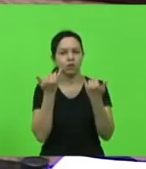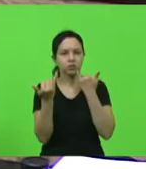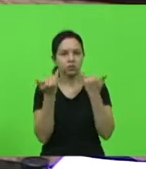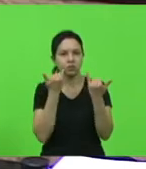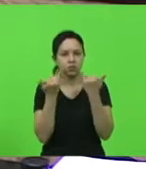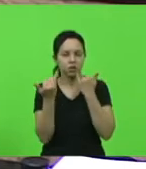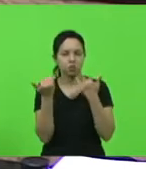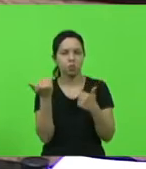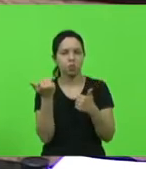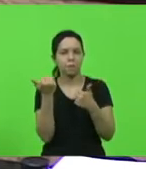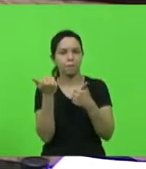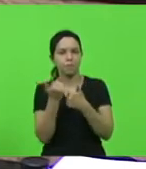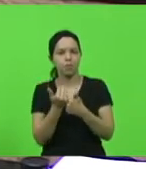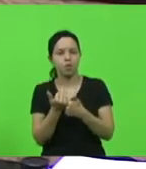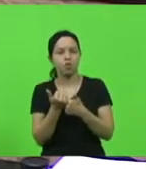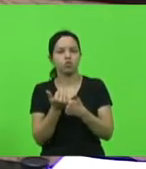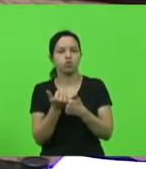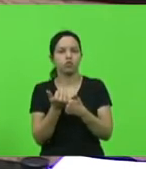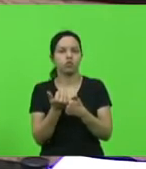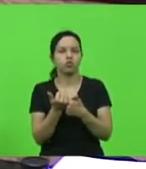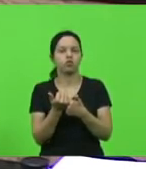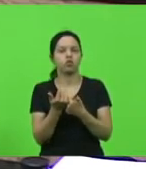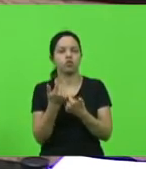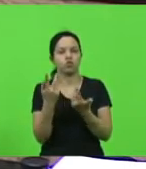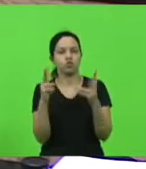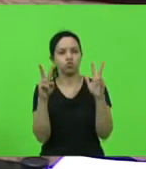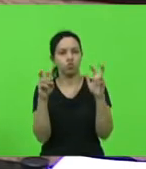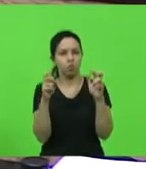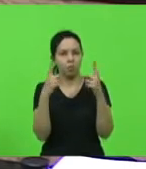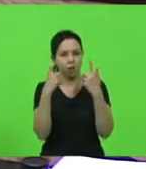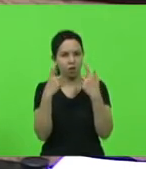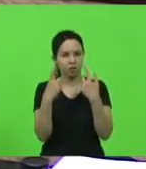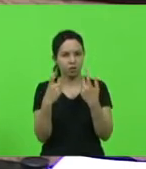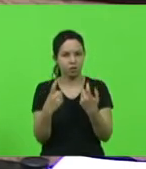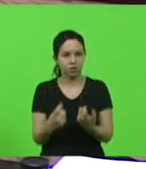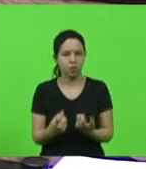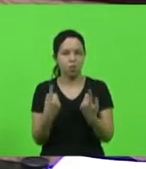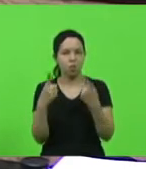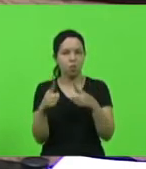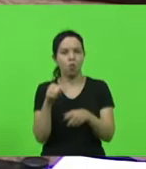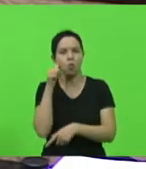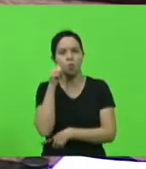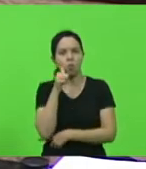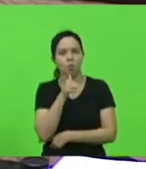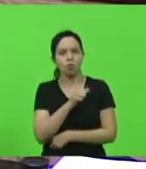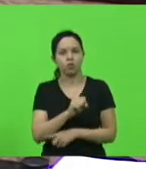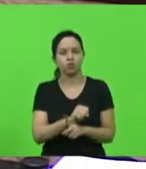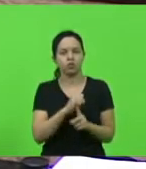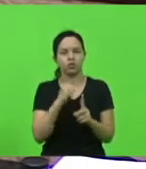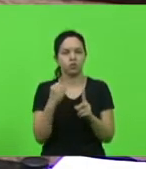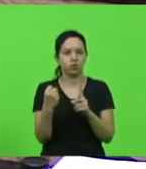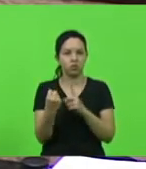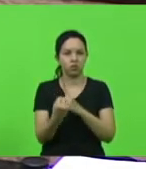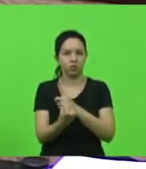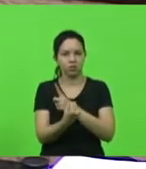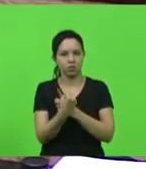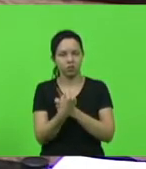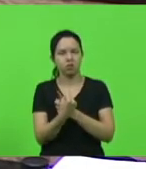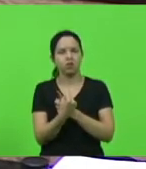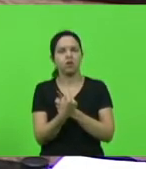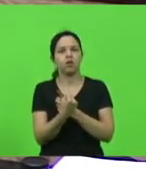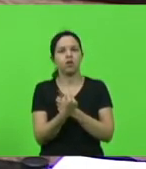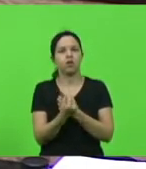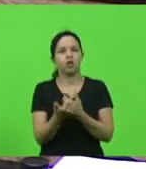discriminação contra as mulheres em nossa sociedade, na medida em que poderá receber e encaminhar aos órgãos competentes